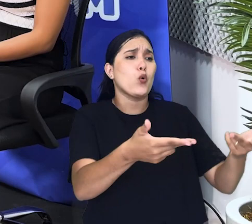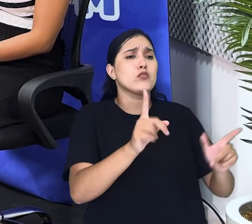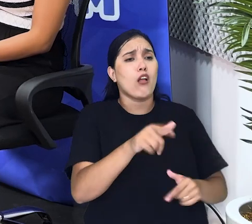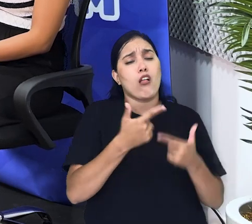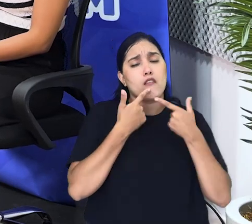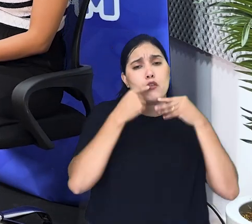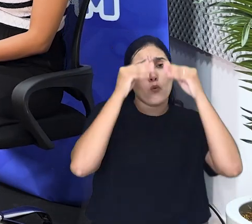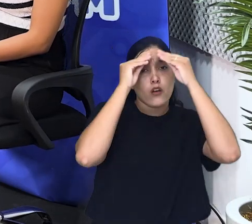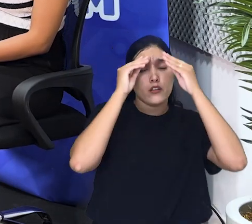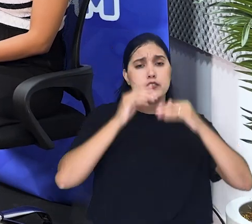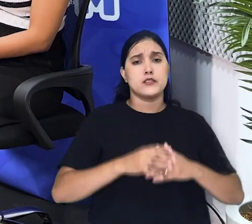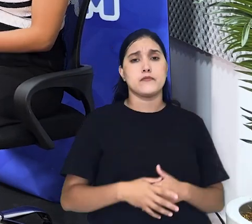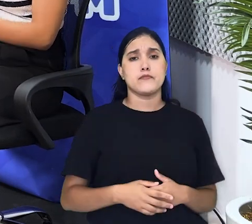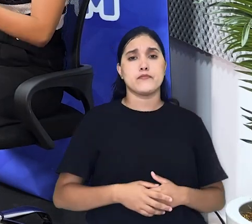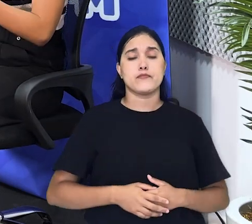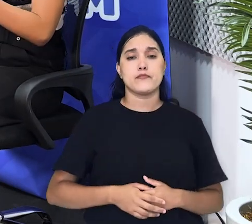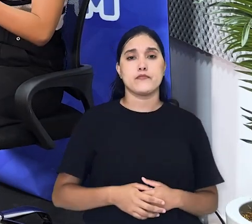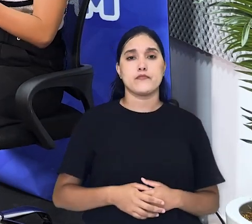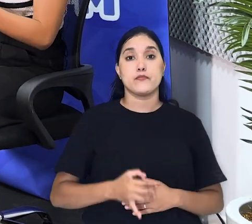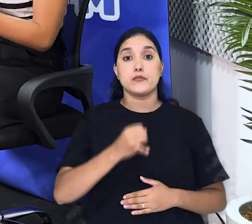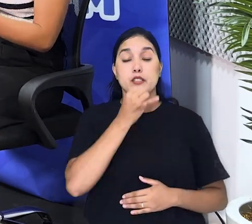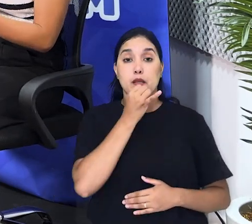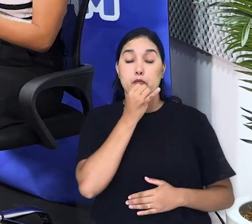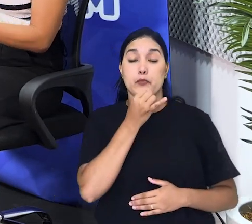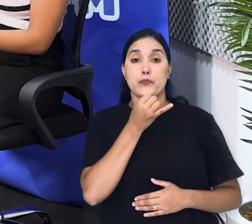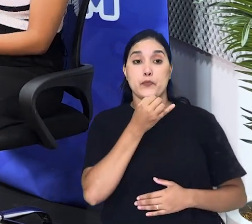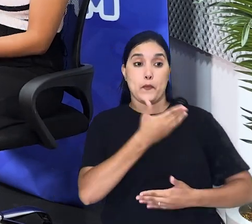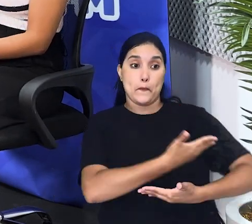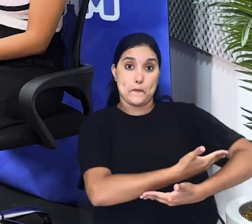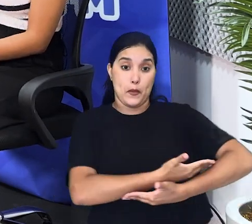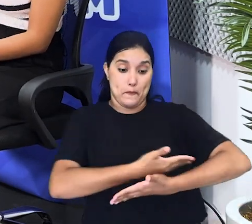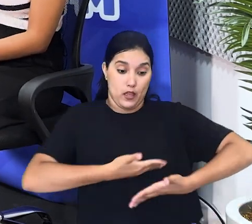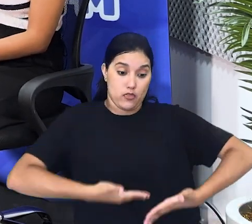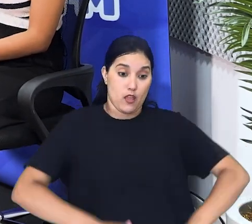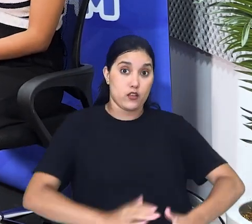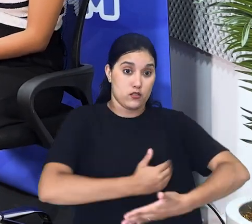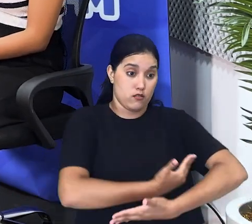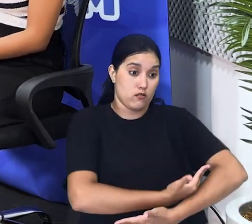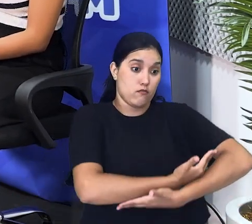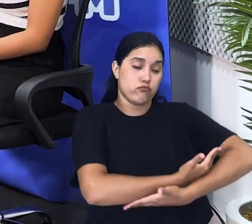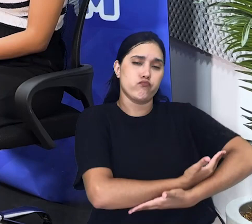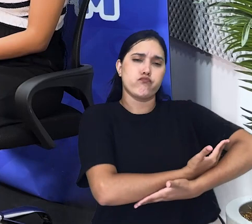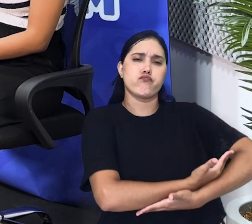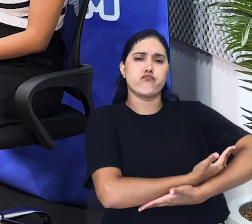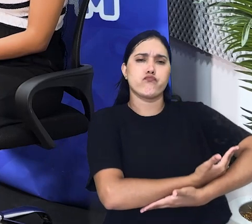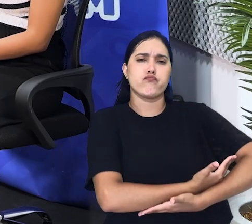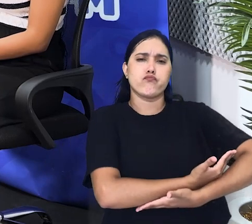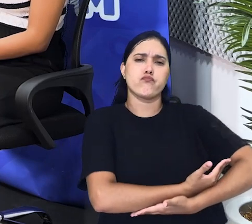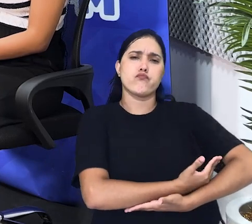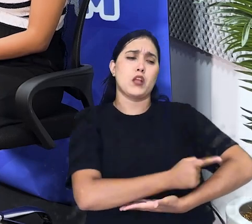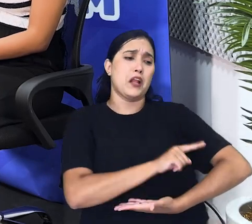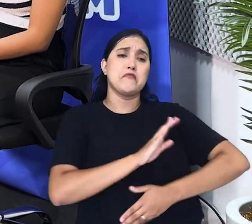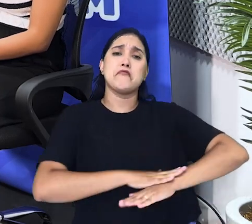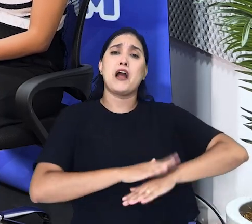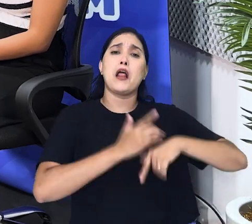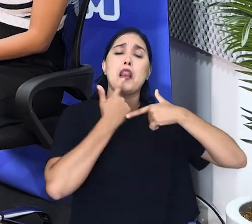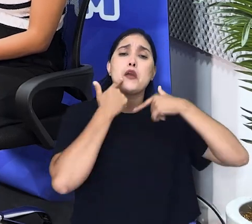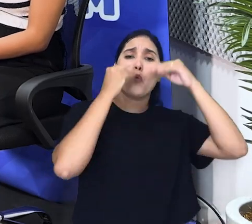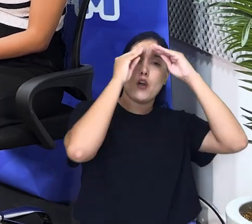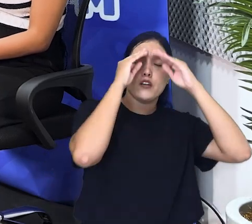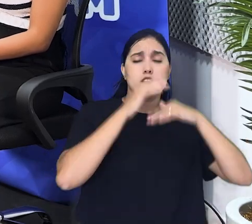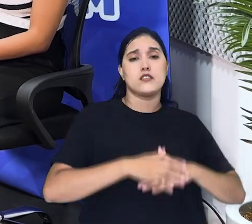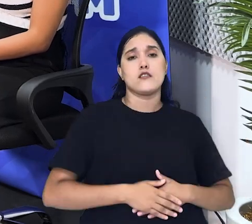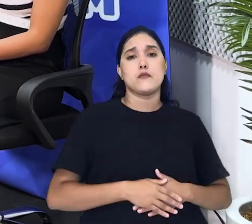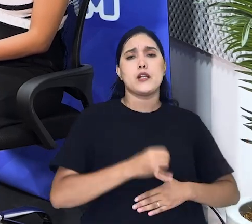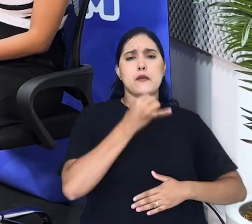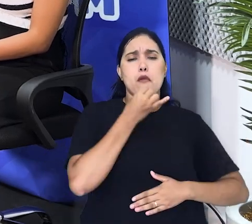você mesmo trouxe, né, existe essa diferenciação, existe a né? diferença, sim. A língua, como eu mesmo falo, né, é a nossa língua brasileira,